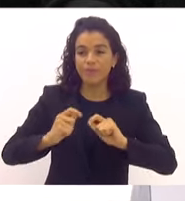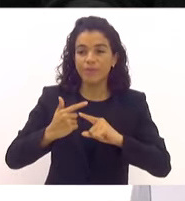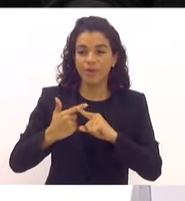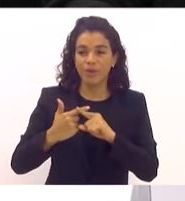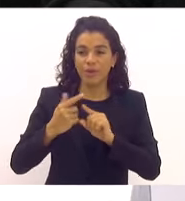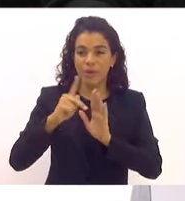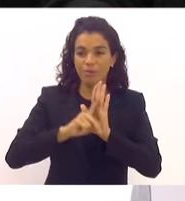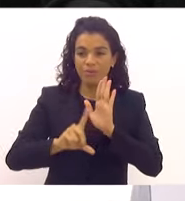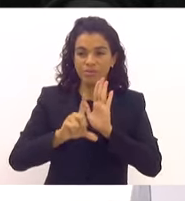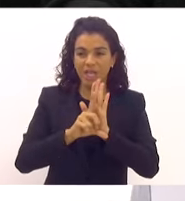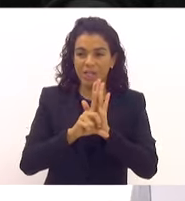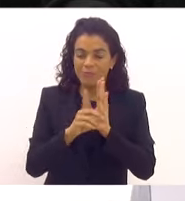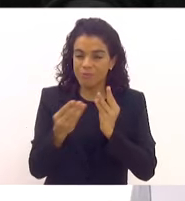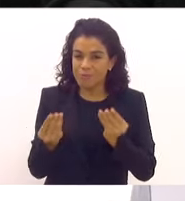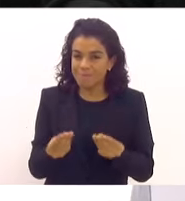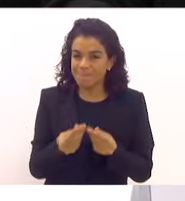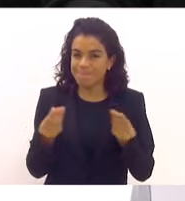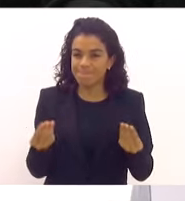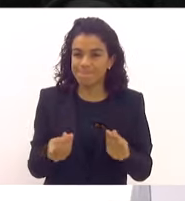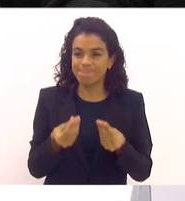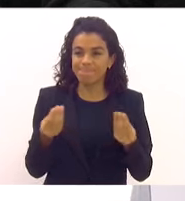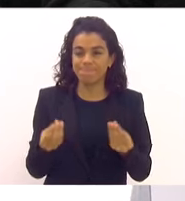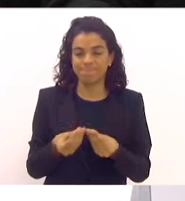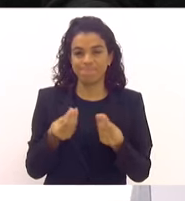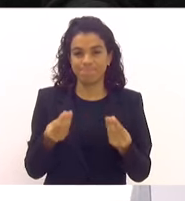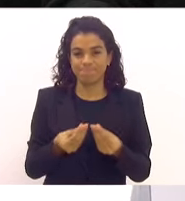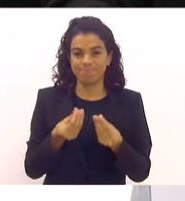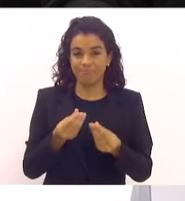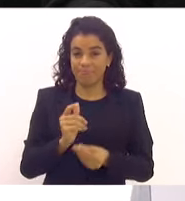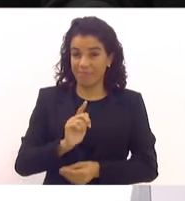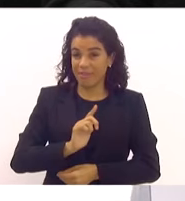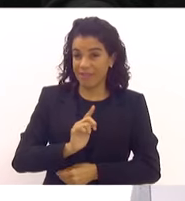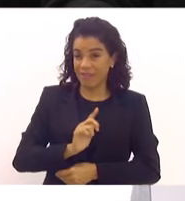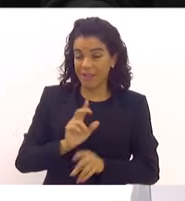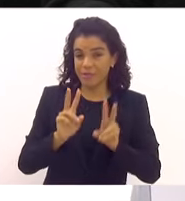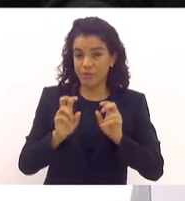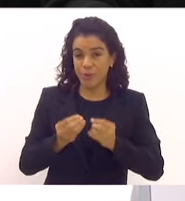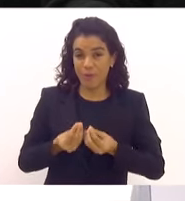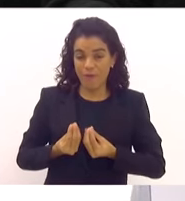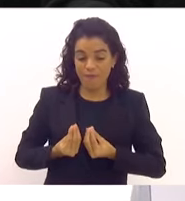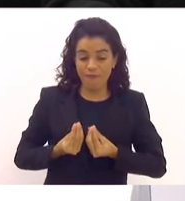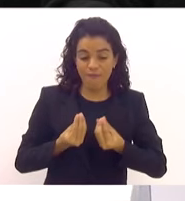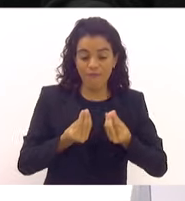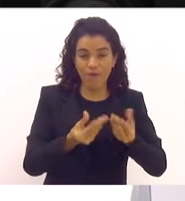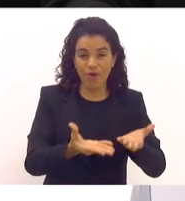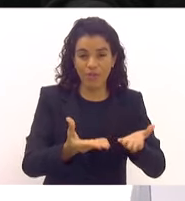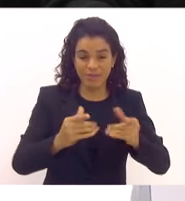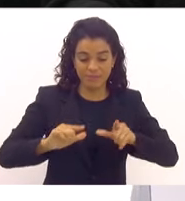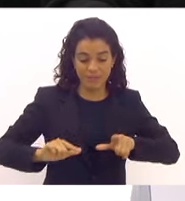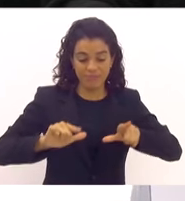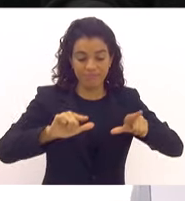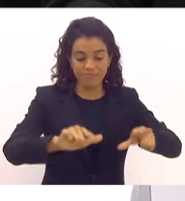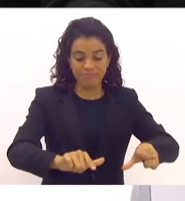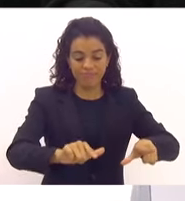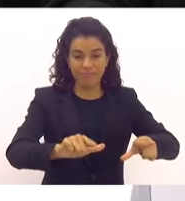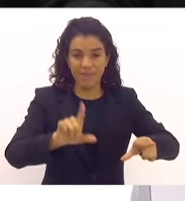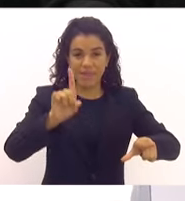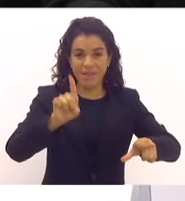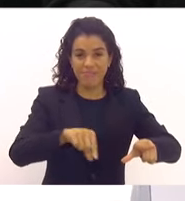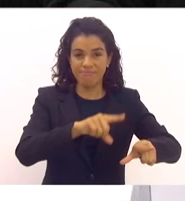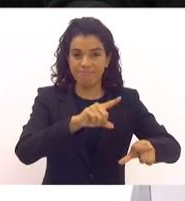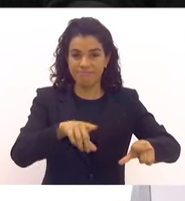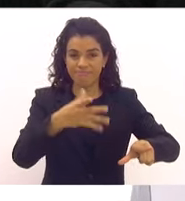projeto sensível, porque, veja só, dispõe acerca de fornecimento de certidão de recusa